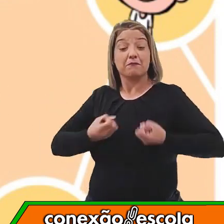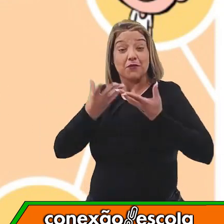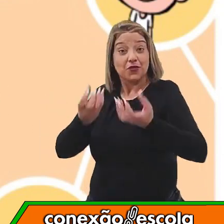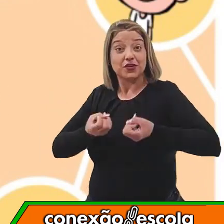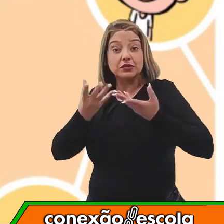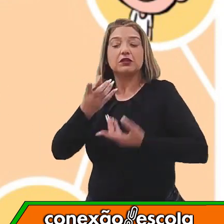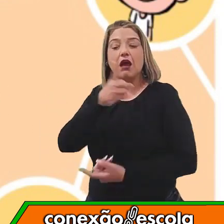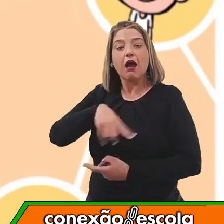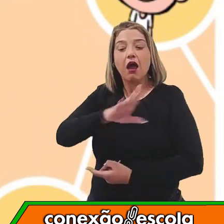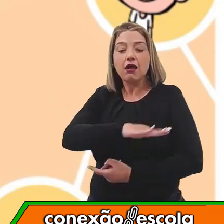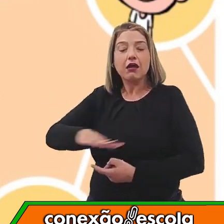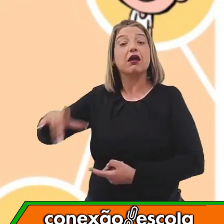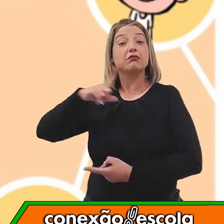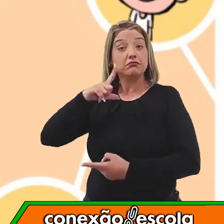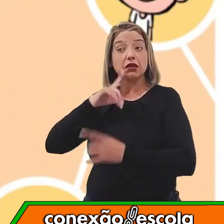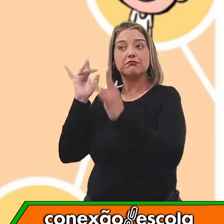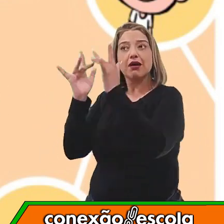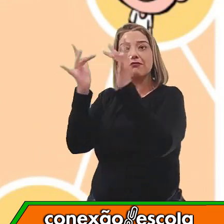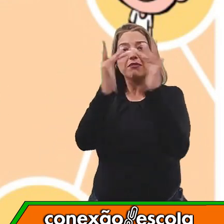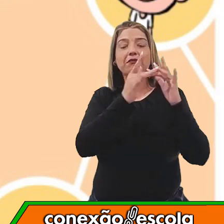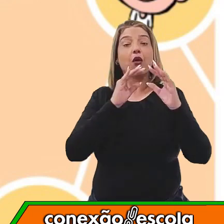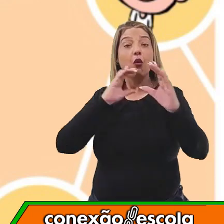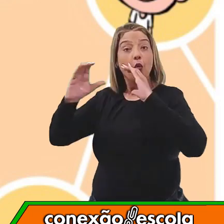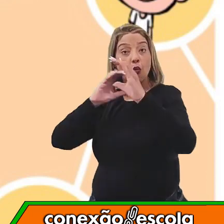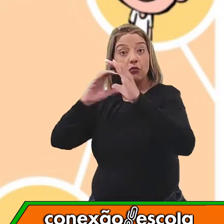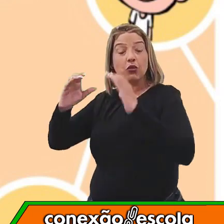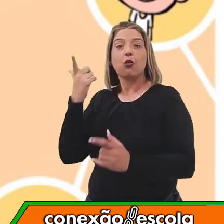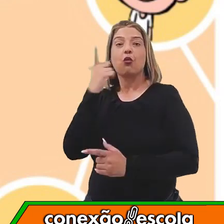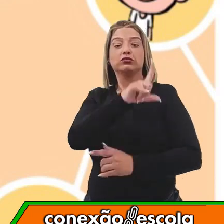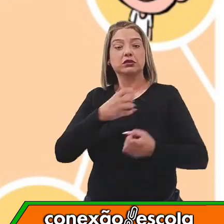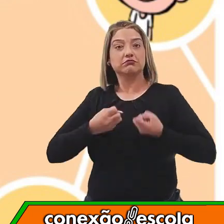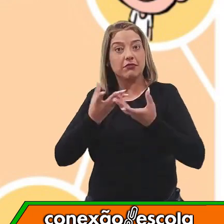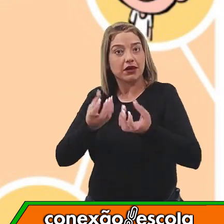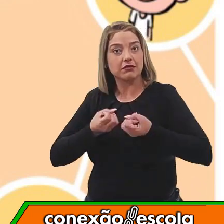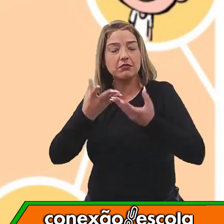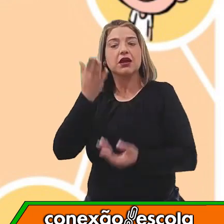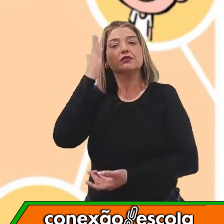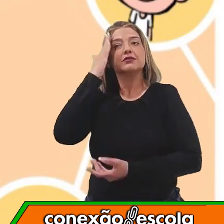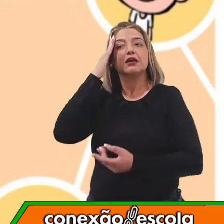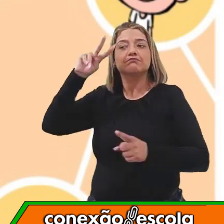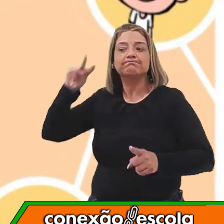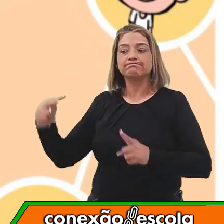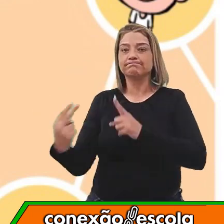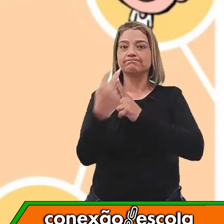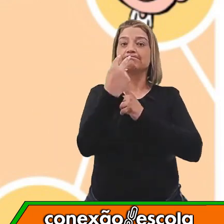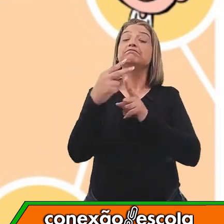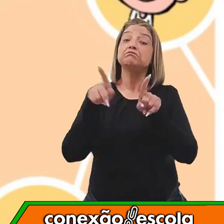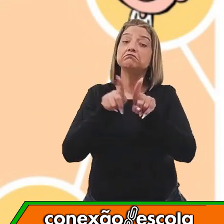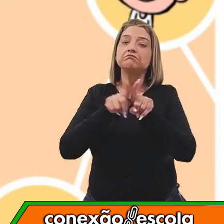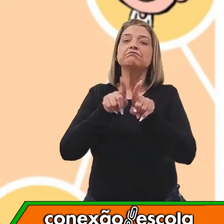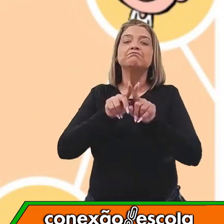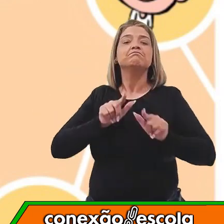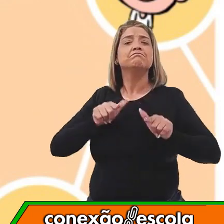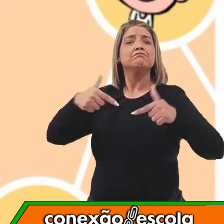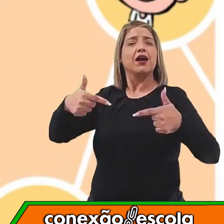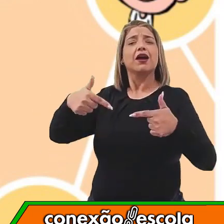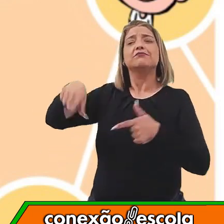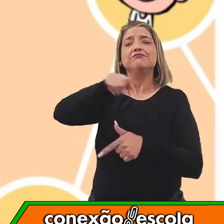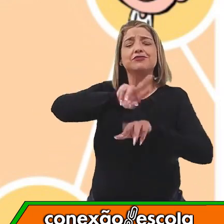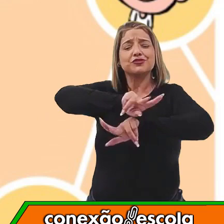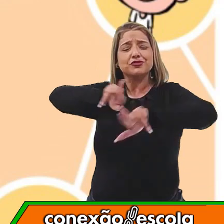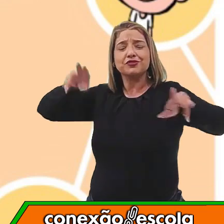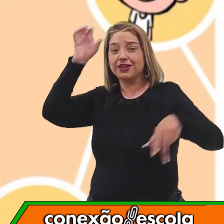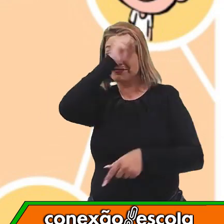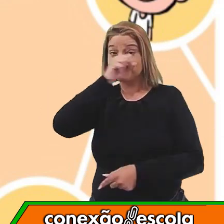situações comunicativas. Podem se expressar, reconhecer e participar de diferentes situações de aprendizagens.